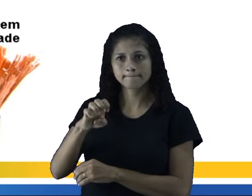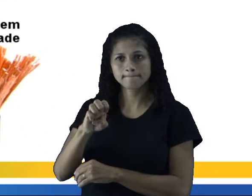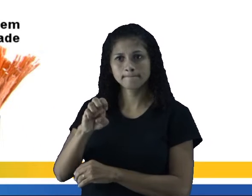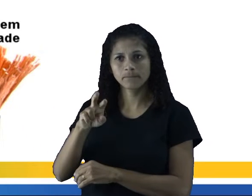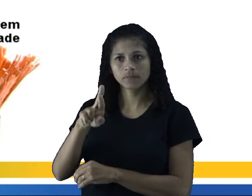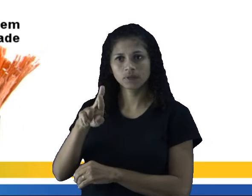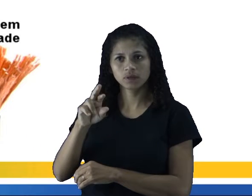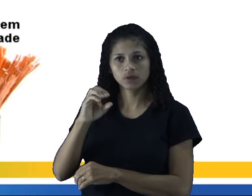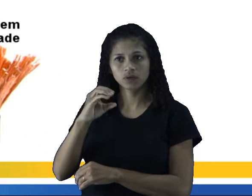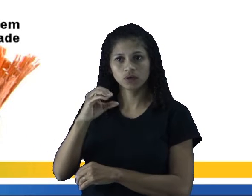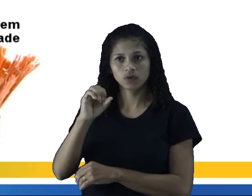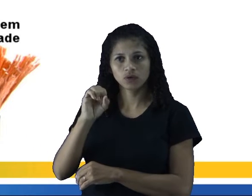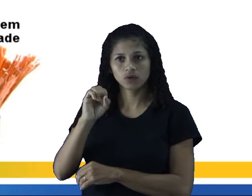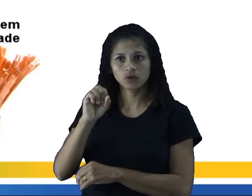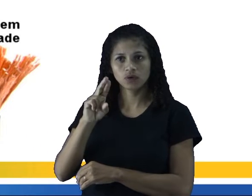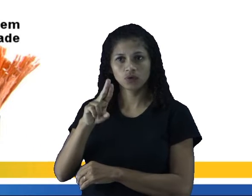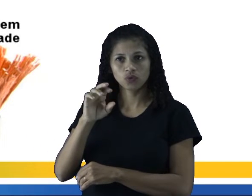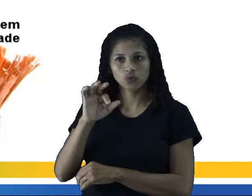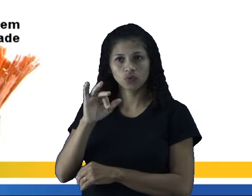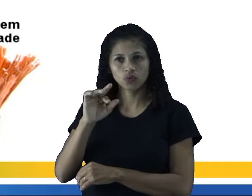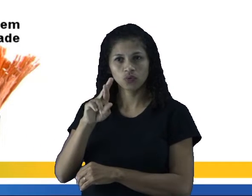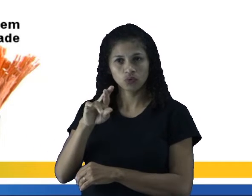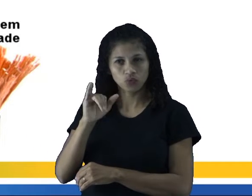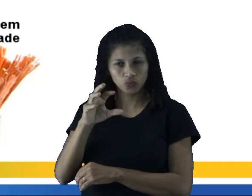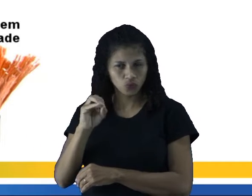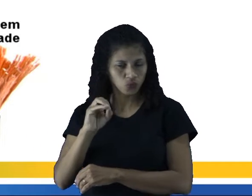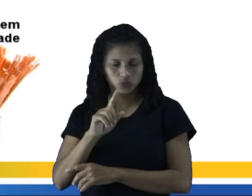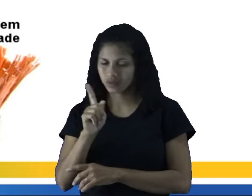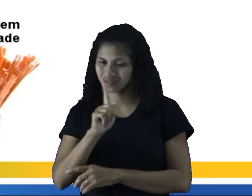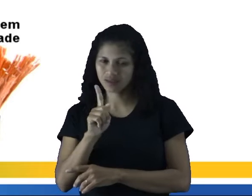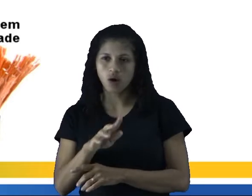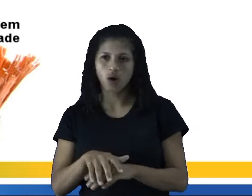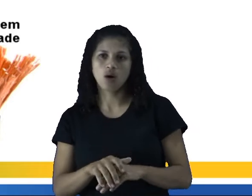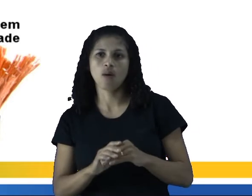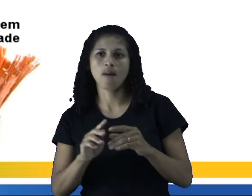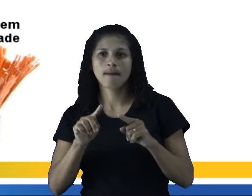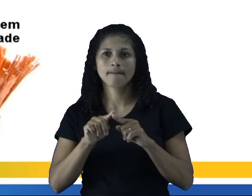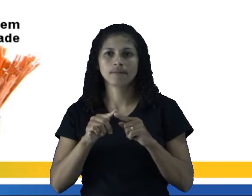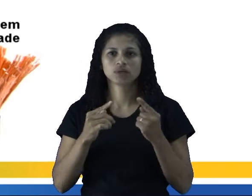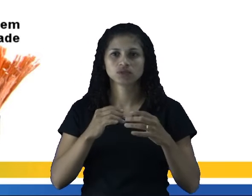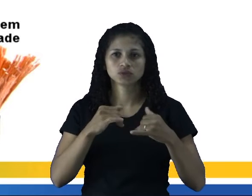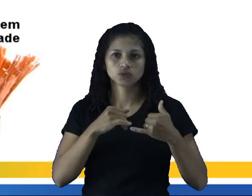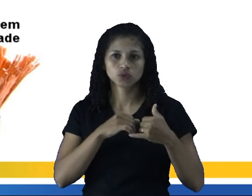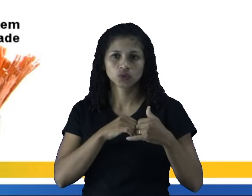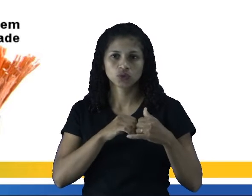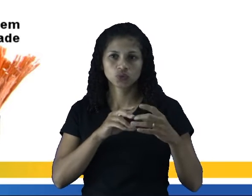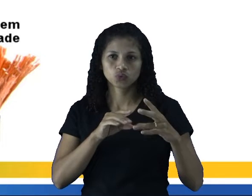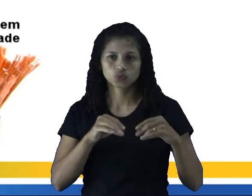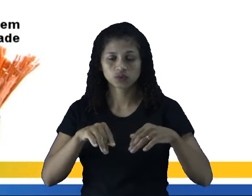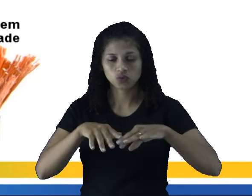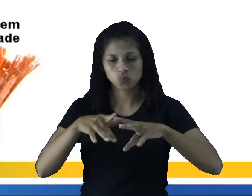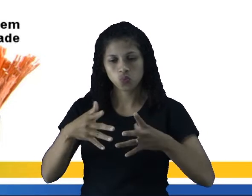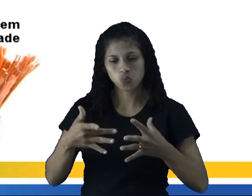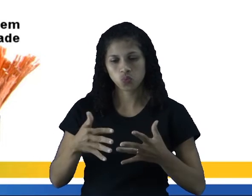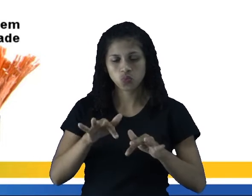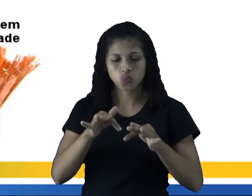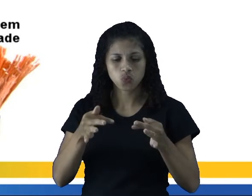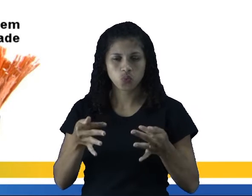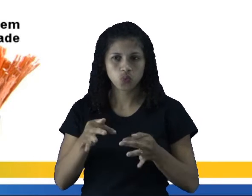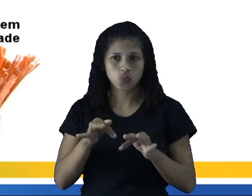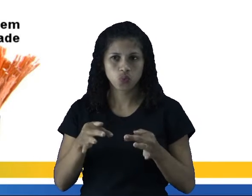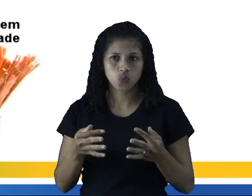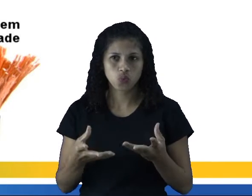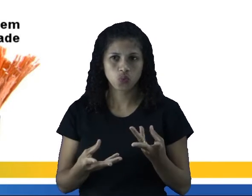são capazes de formar fios, né? Então a gente chama isso de ductibilidade, e também são maleáveis, né? São